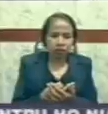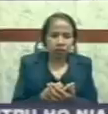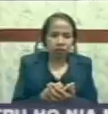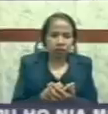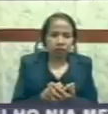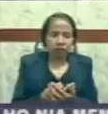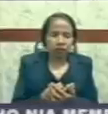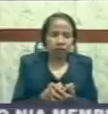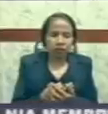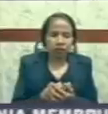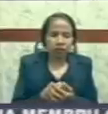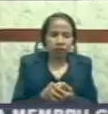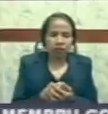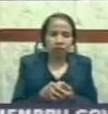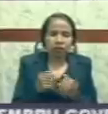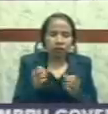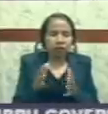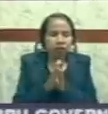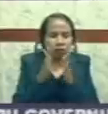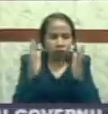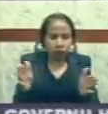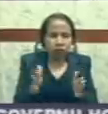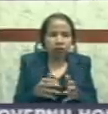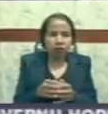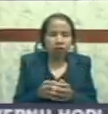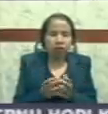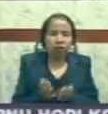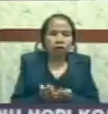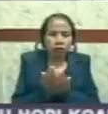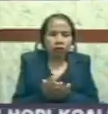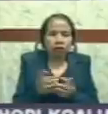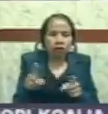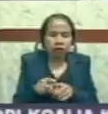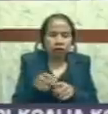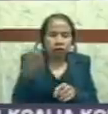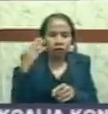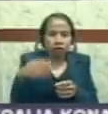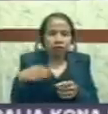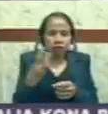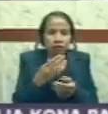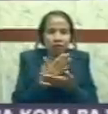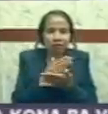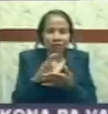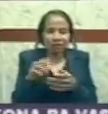ga ou ne bota nessan roida ne be que está uluk sosane osan ne be que está fote anane